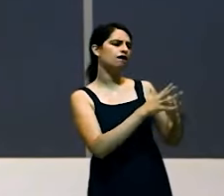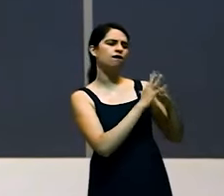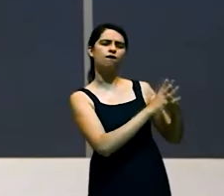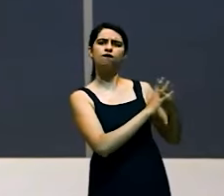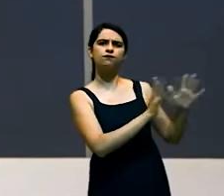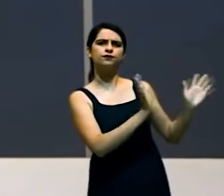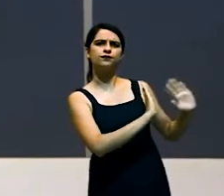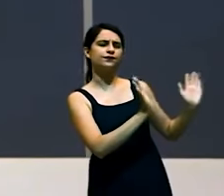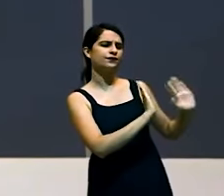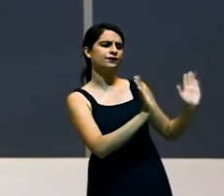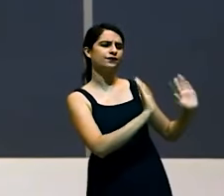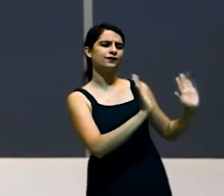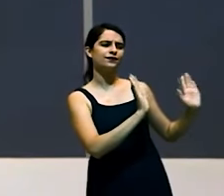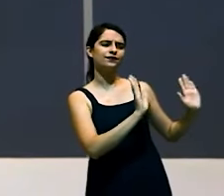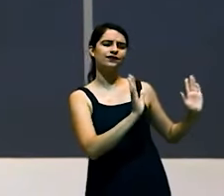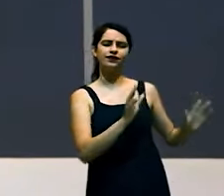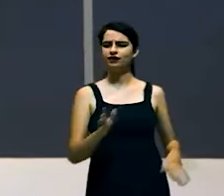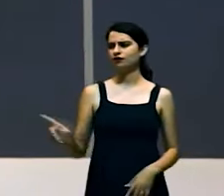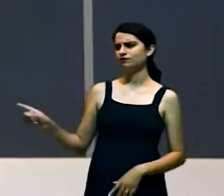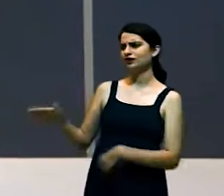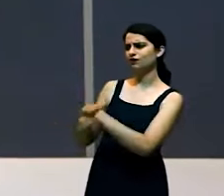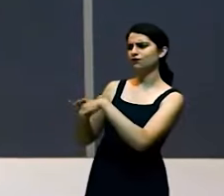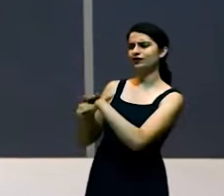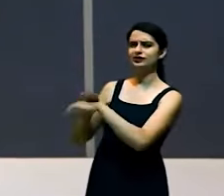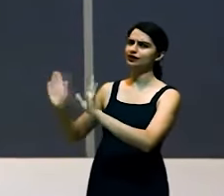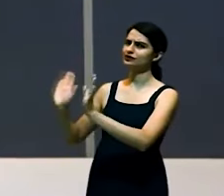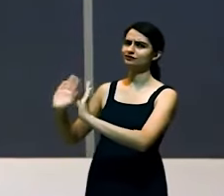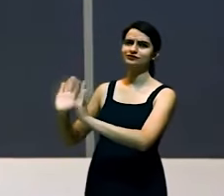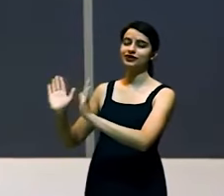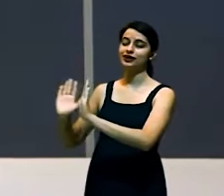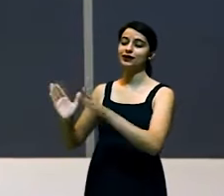Não me atrapalha não, agora não. Depois do culto a gente vê.